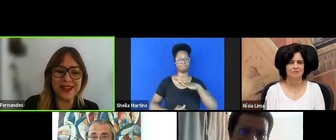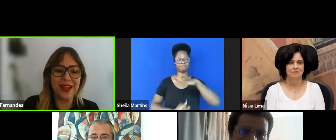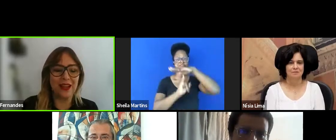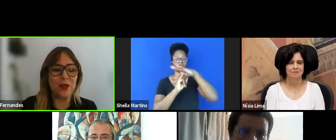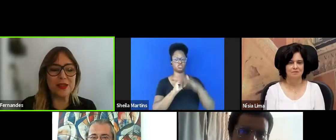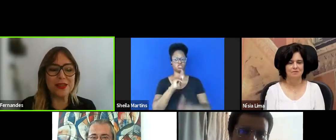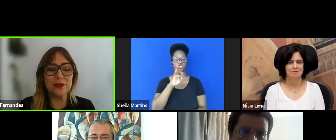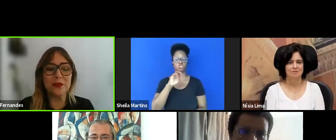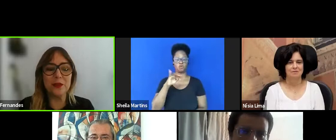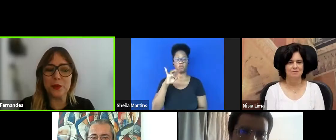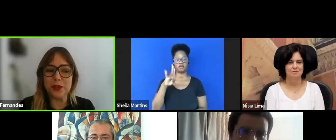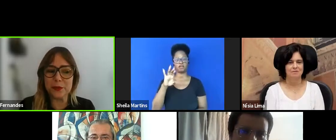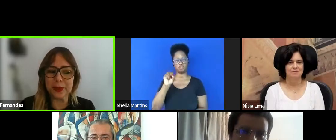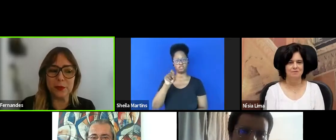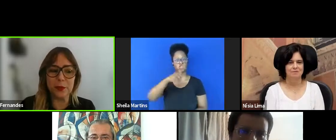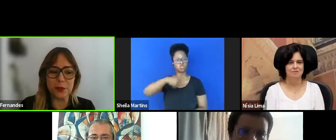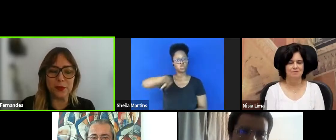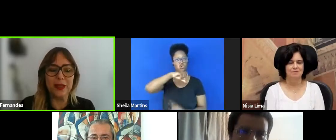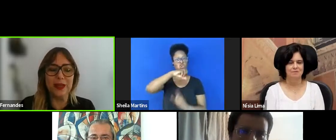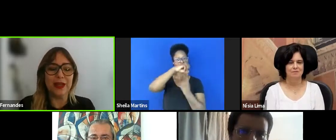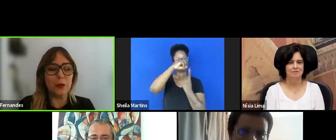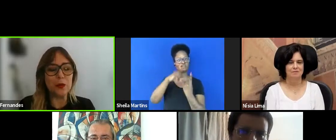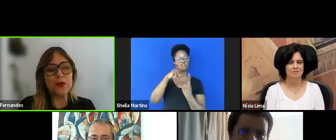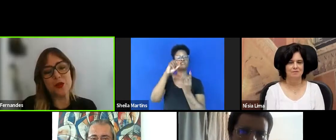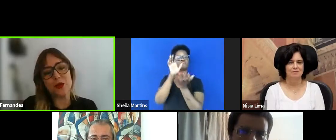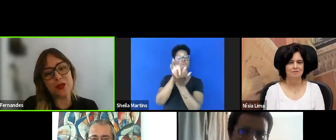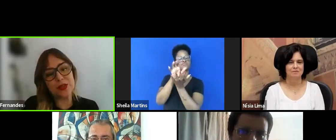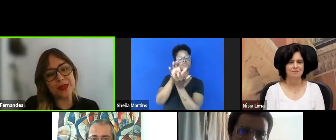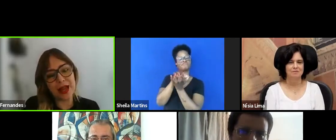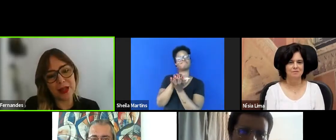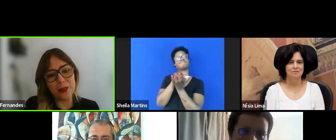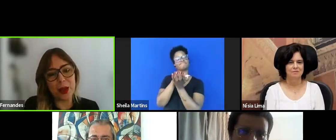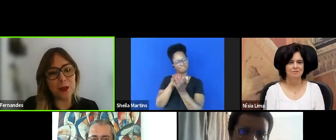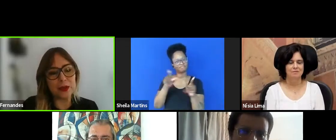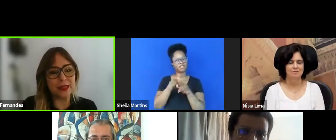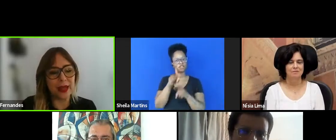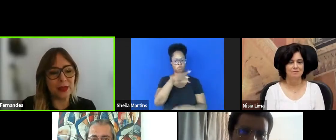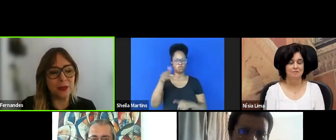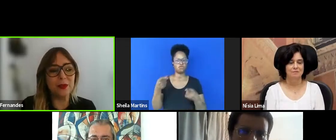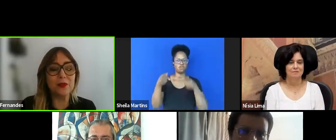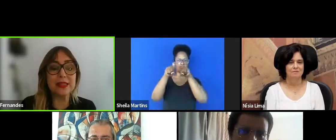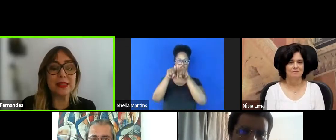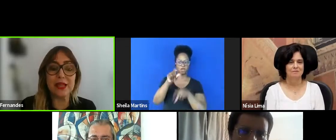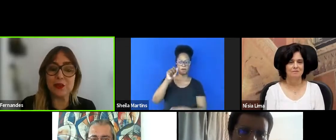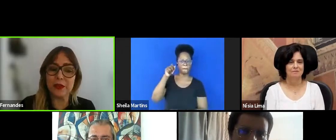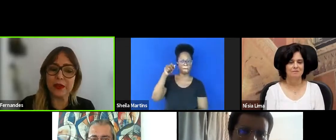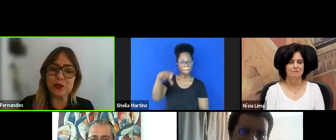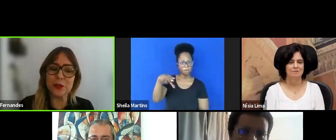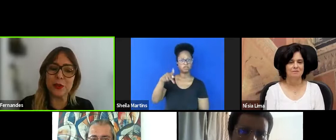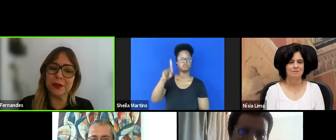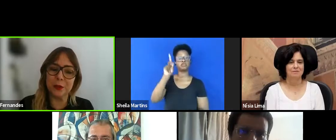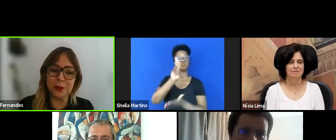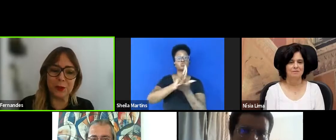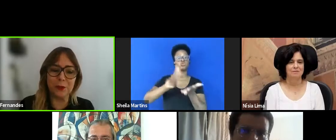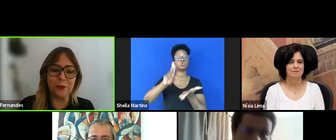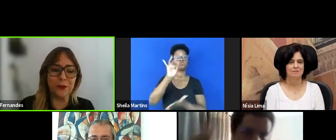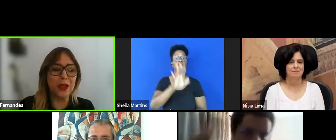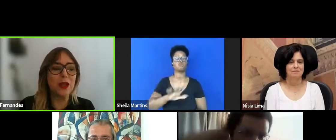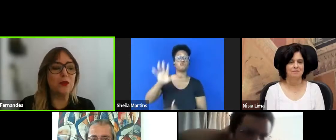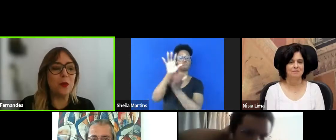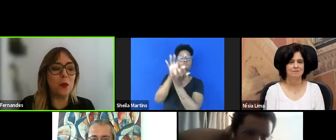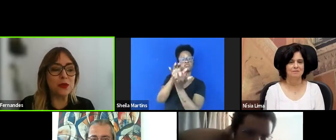Magalhães, a nossa Fiocruz Pernambuco, e professor associado aposentado da Universidade Federal de